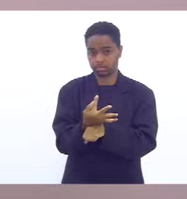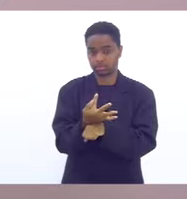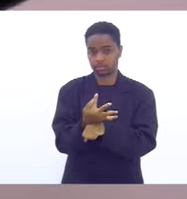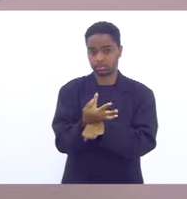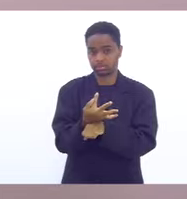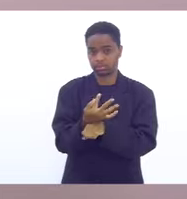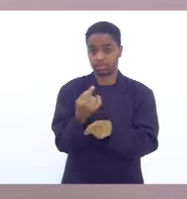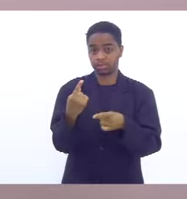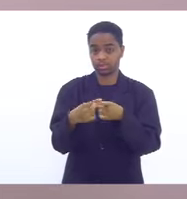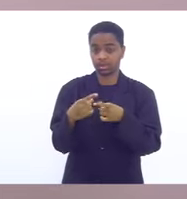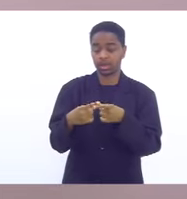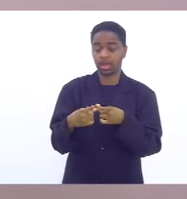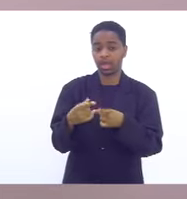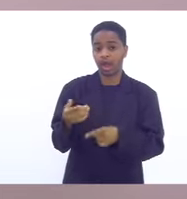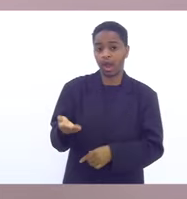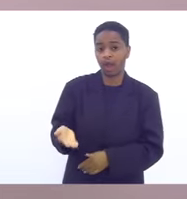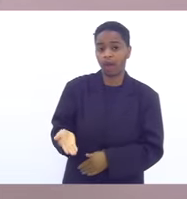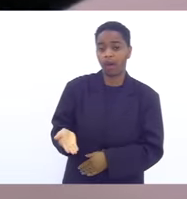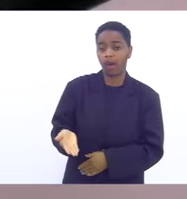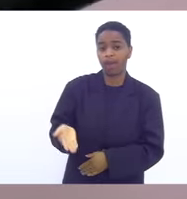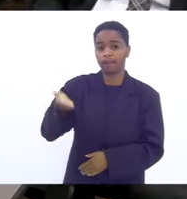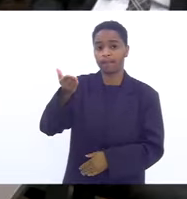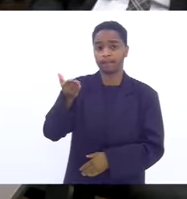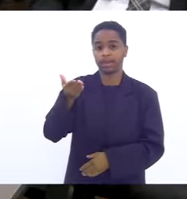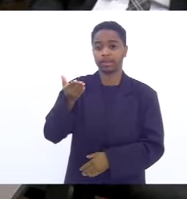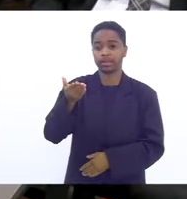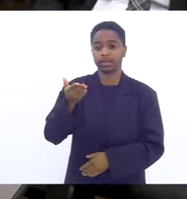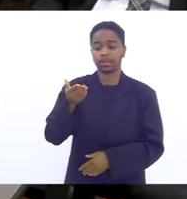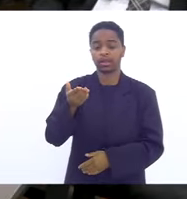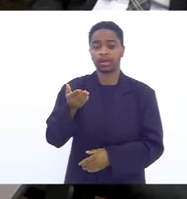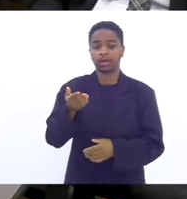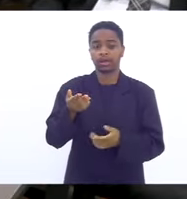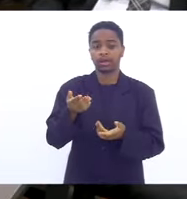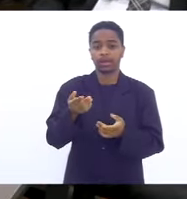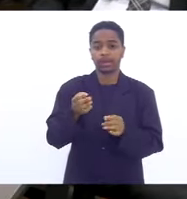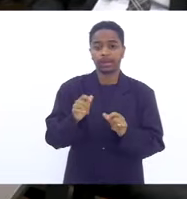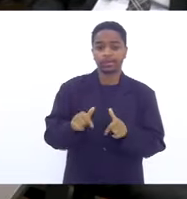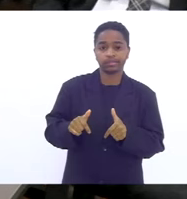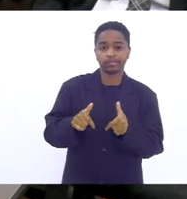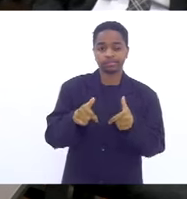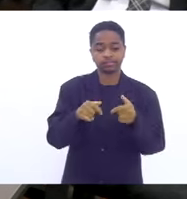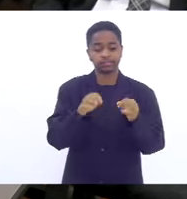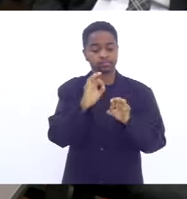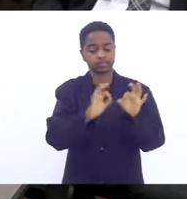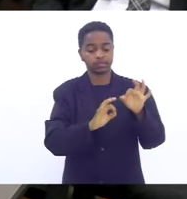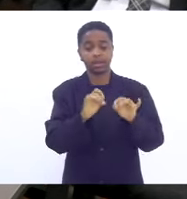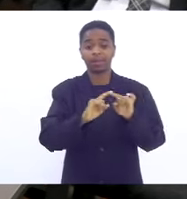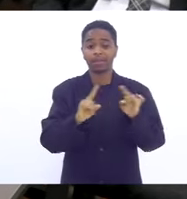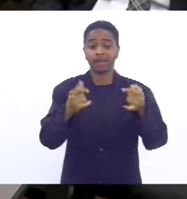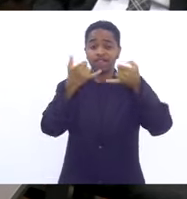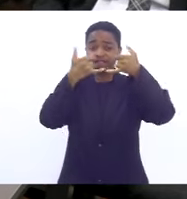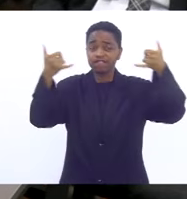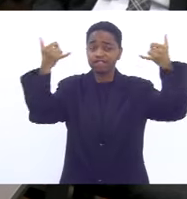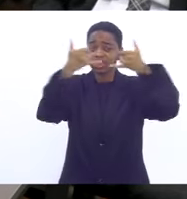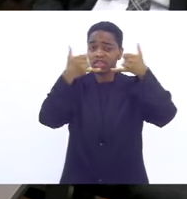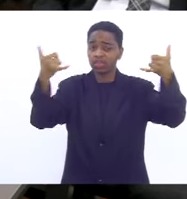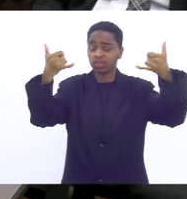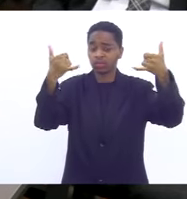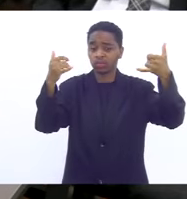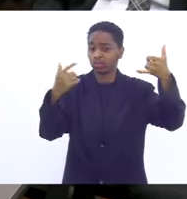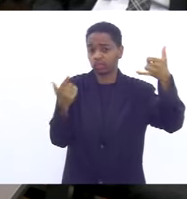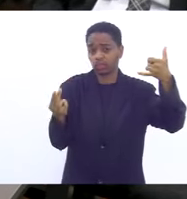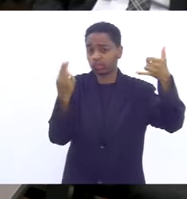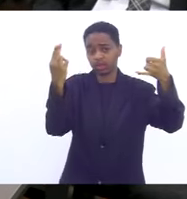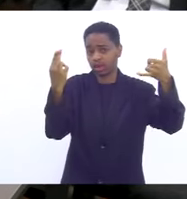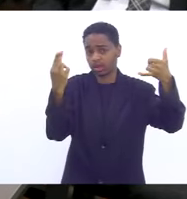aumenta o gabarito, faz uma bela obra e, quando chega lá, bota a fiação toda aérea.